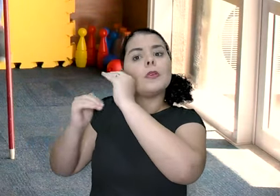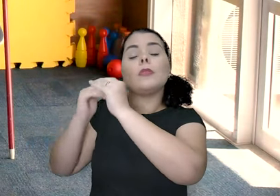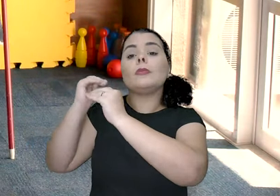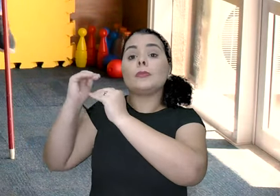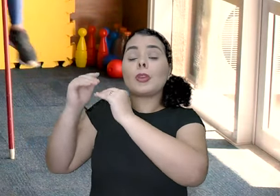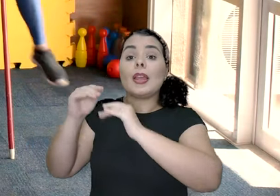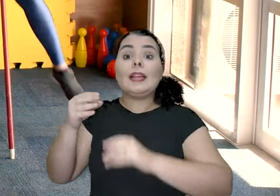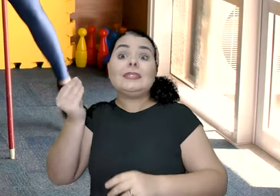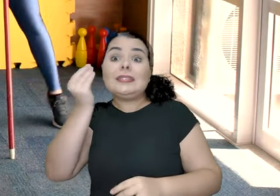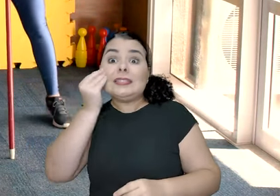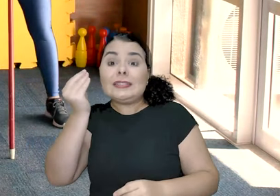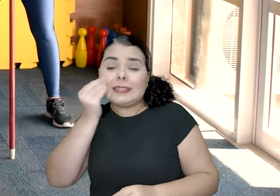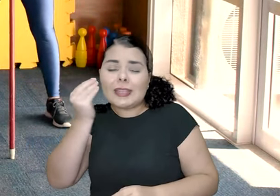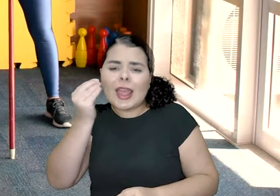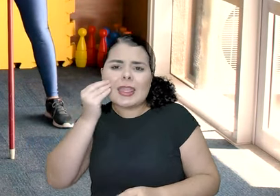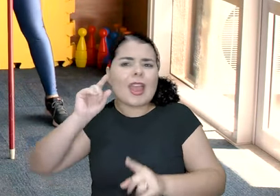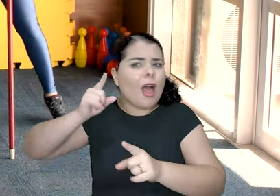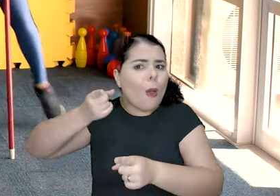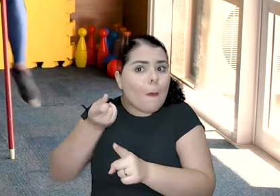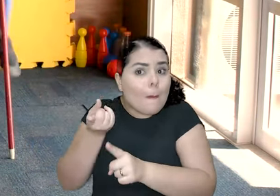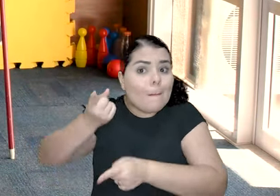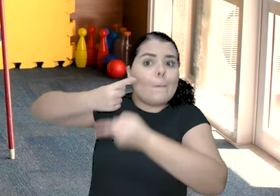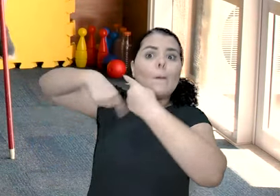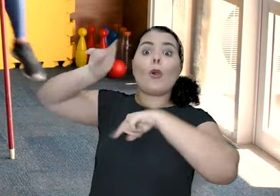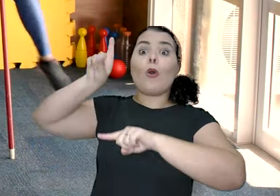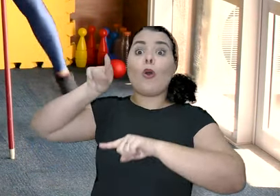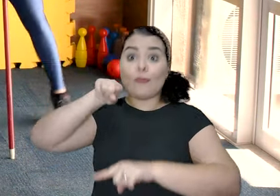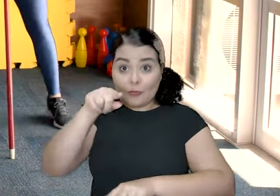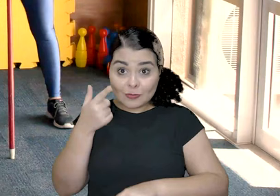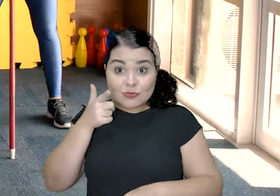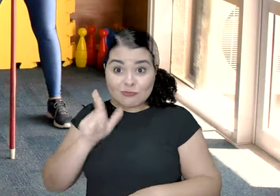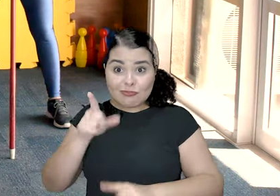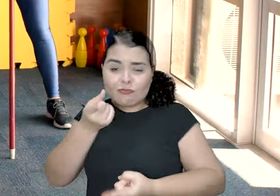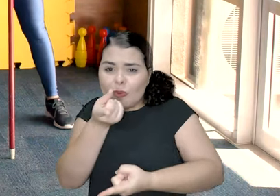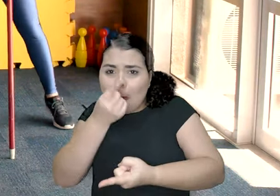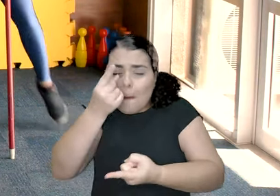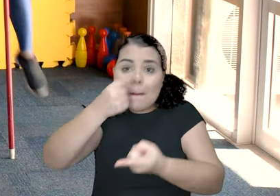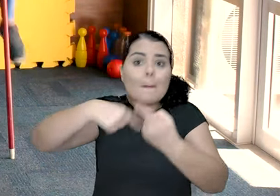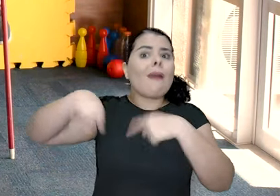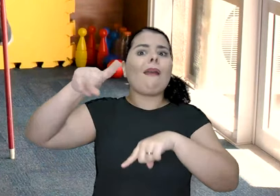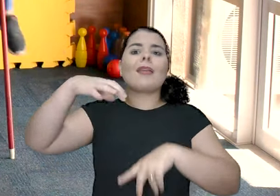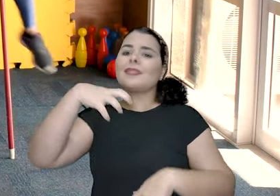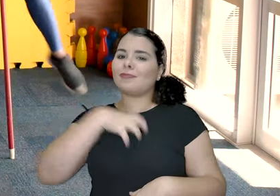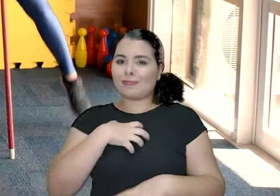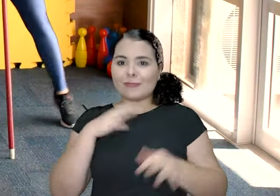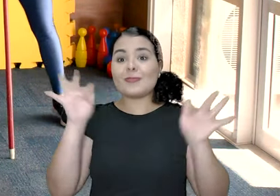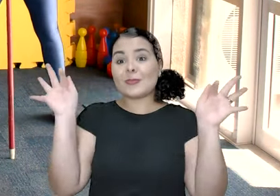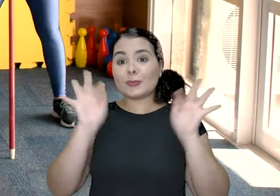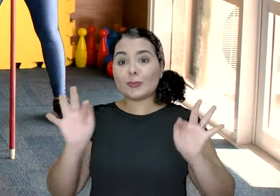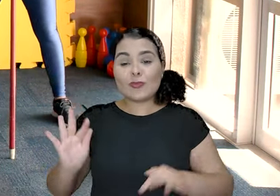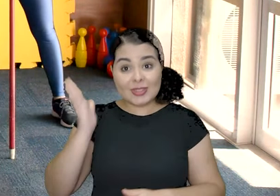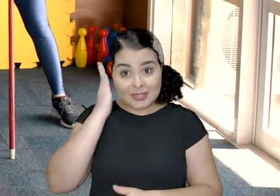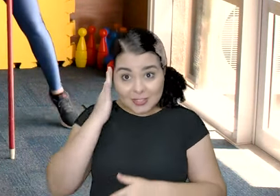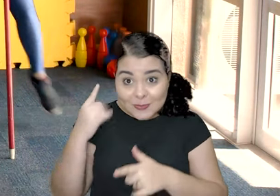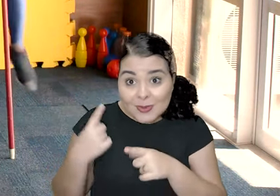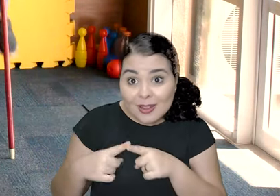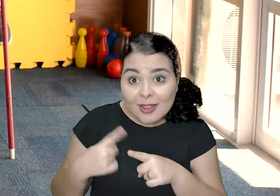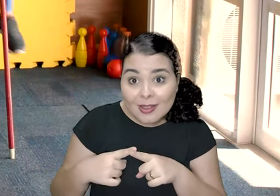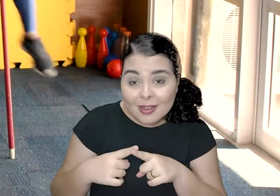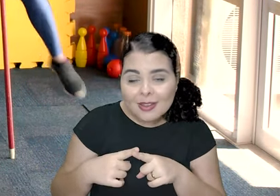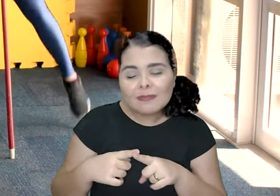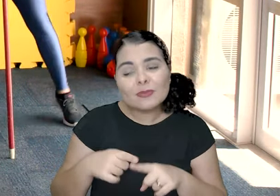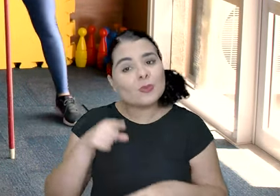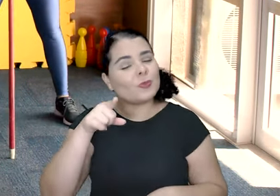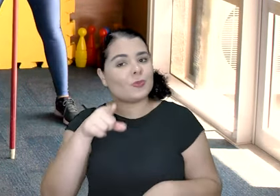seu melhor. Se você está fazendo o seu melhor, eu estou feliz. Sabe por quê? Eu sei que daqui a